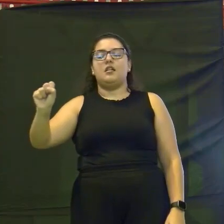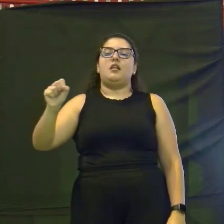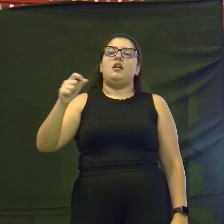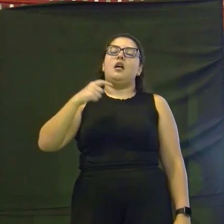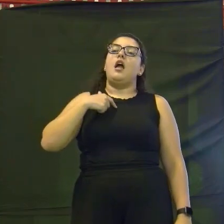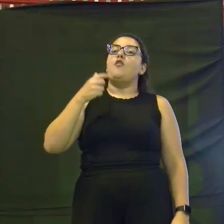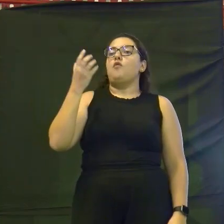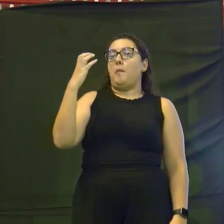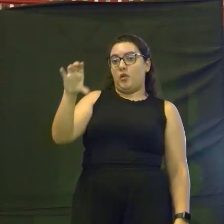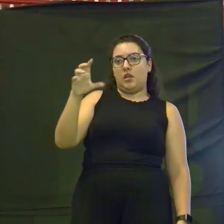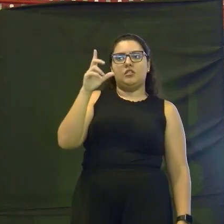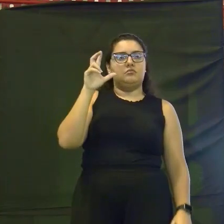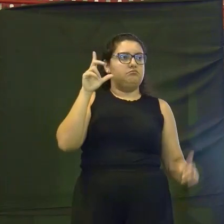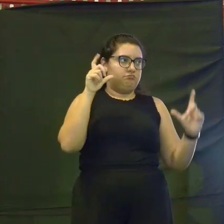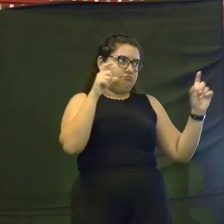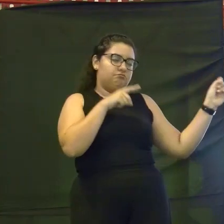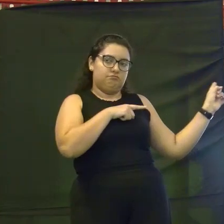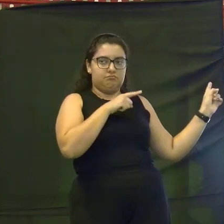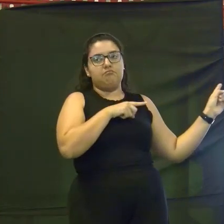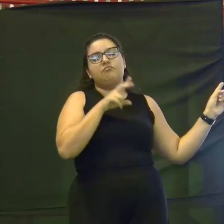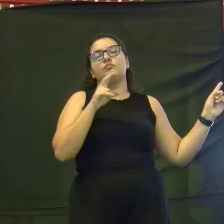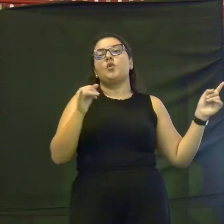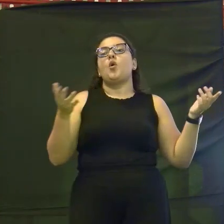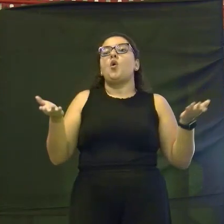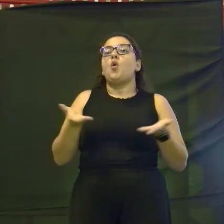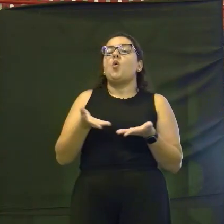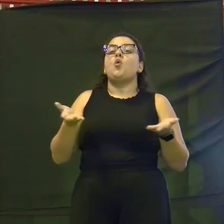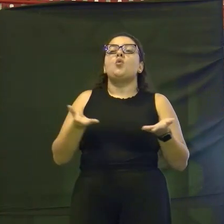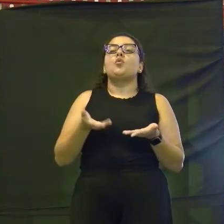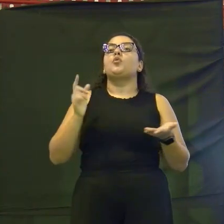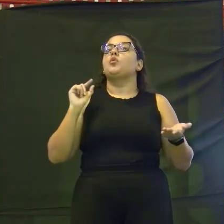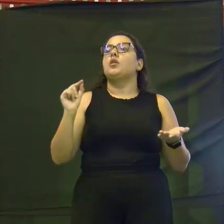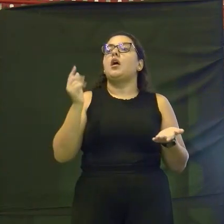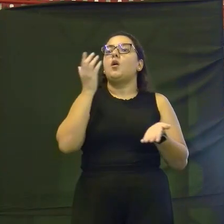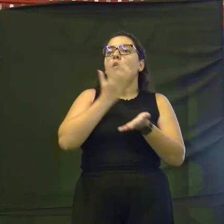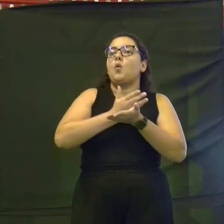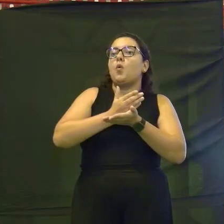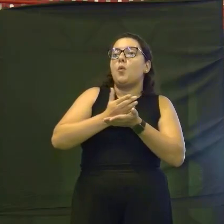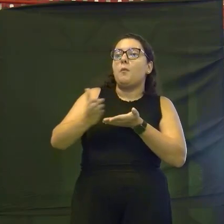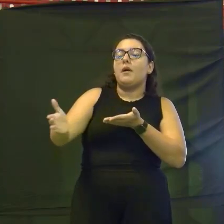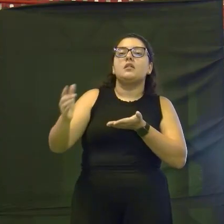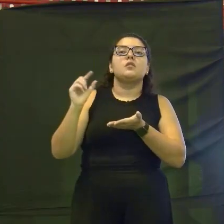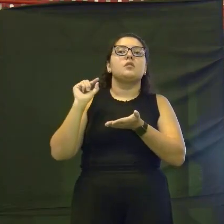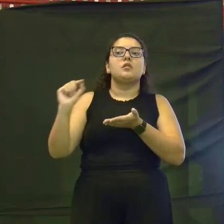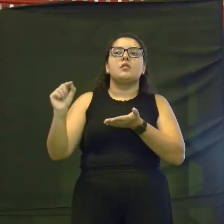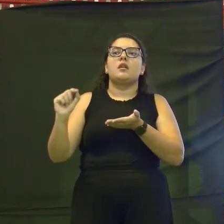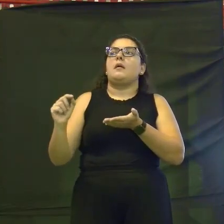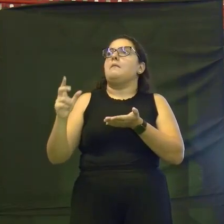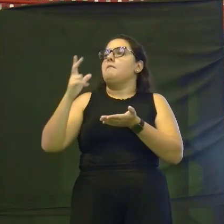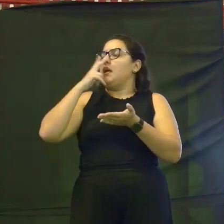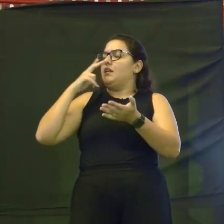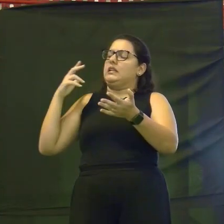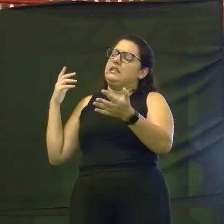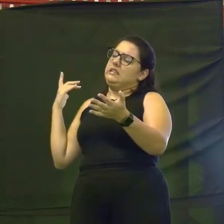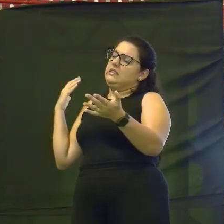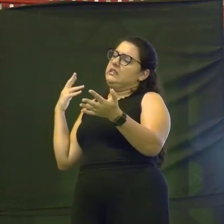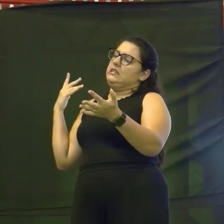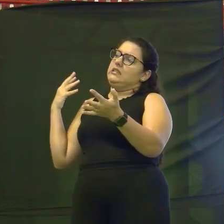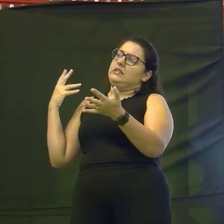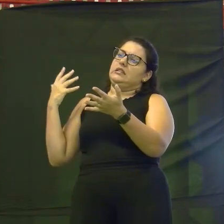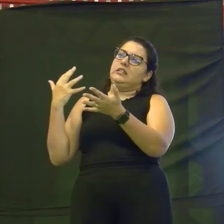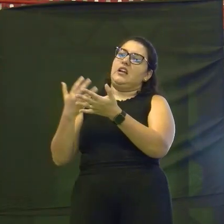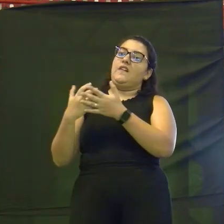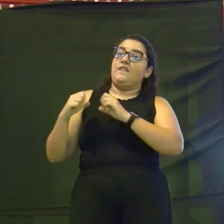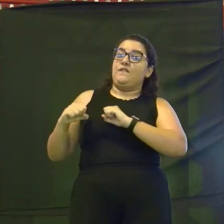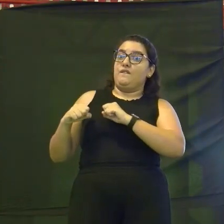aí eu agradeço a vocês e saibam que a gente está aqui hoje iniciando um trabalho com vocês,